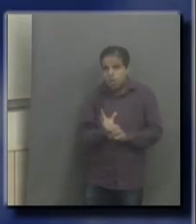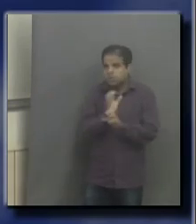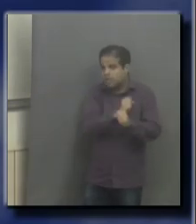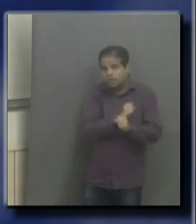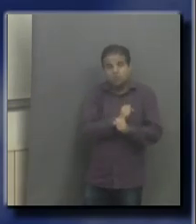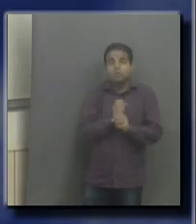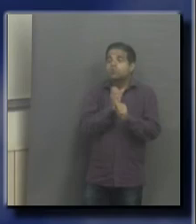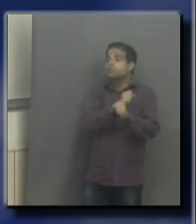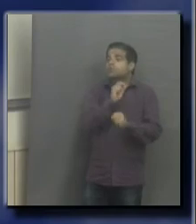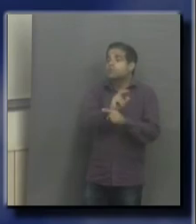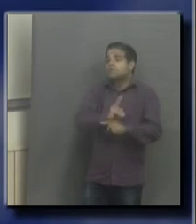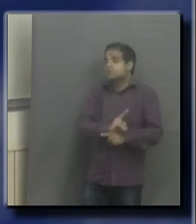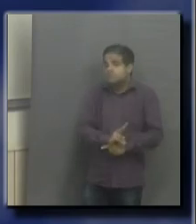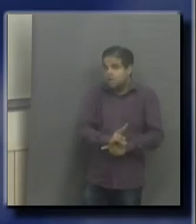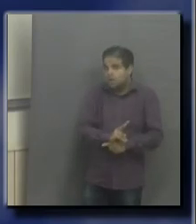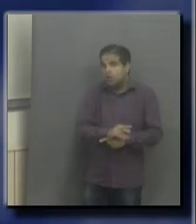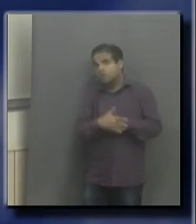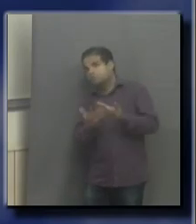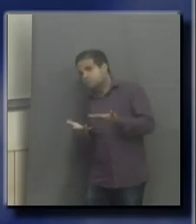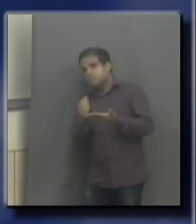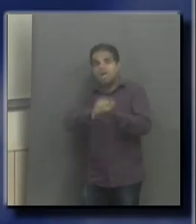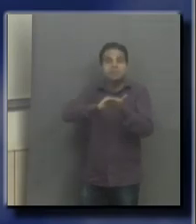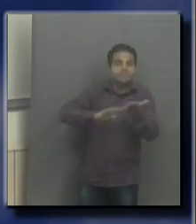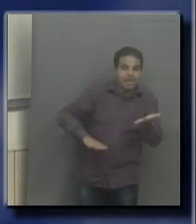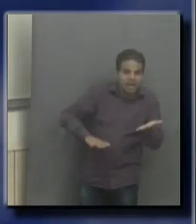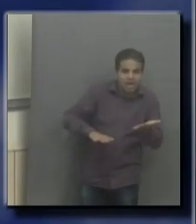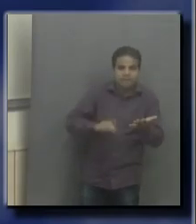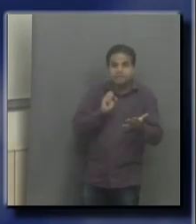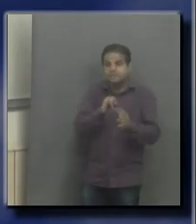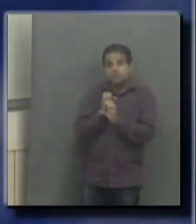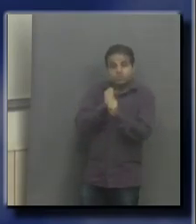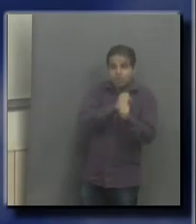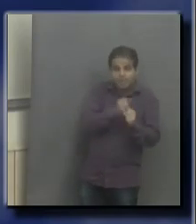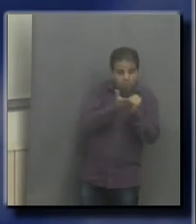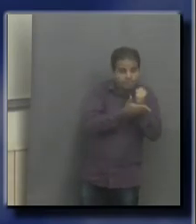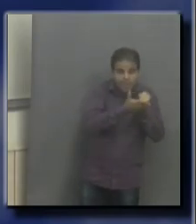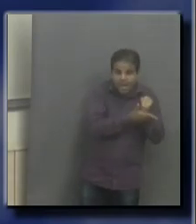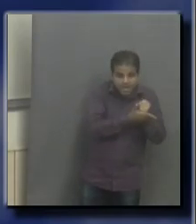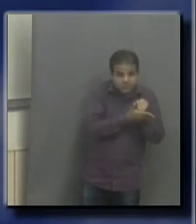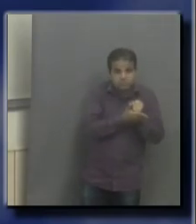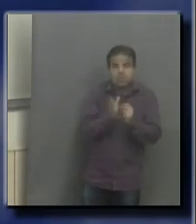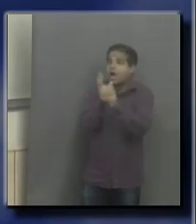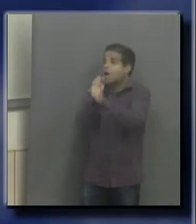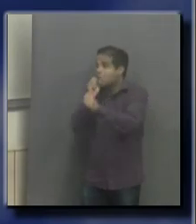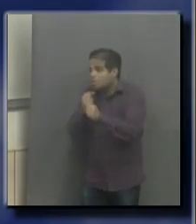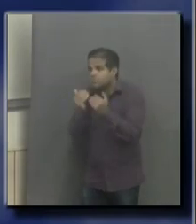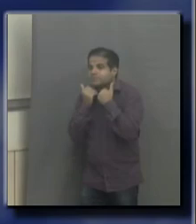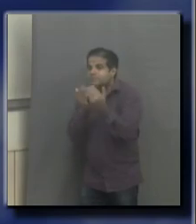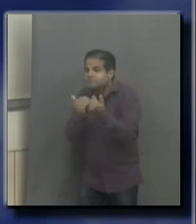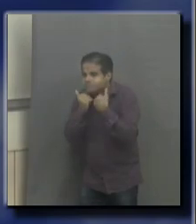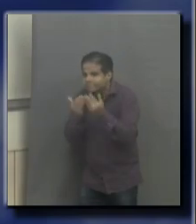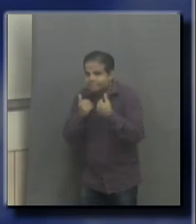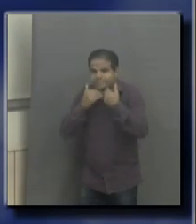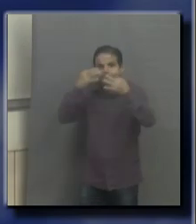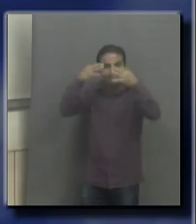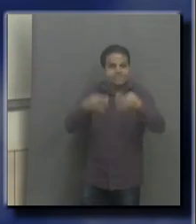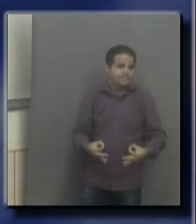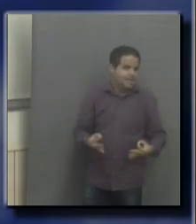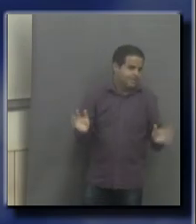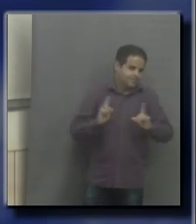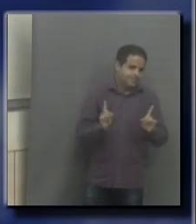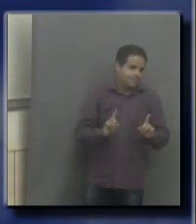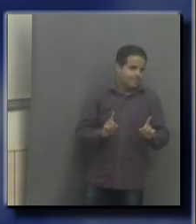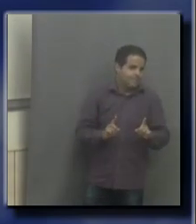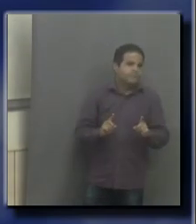estou contando a supervisão, não estou contando a atividade, e se eu somar os básicos, a conta não dá certo. Então, a gente